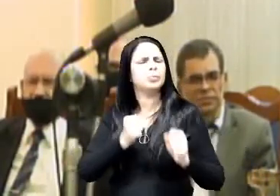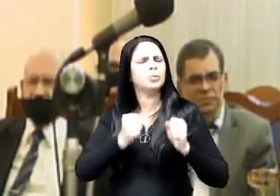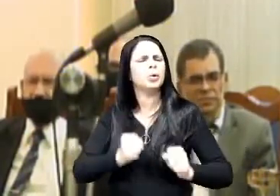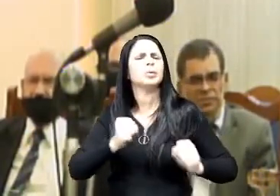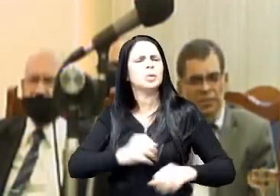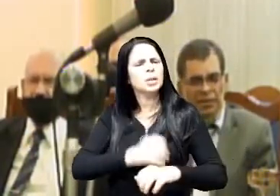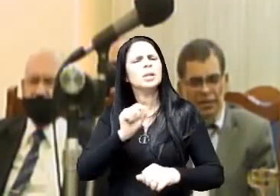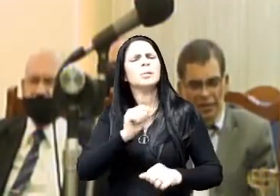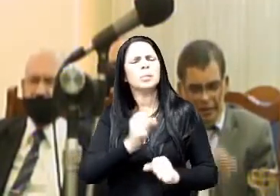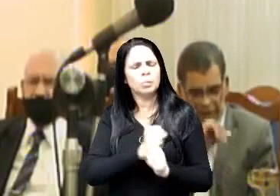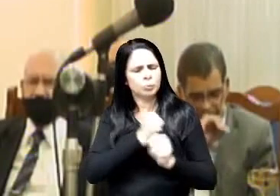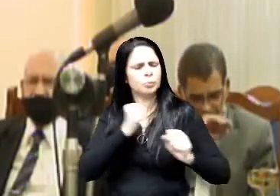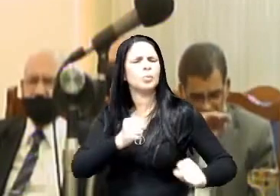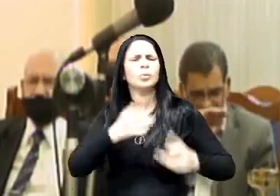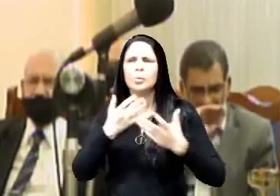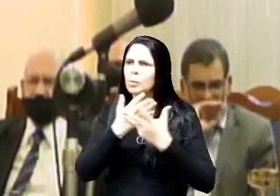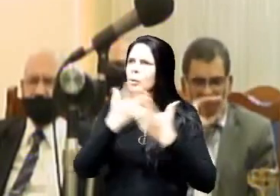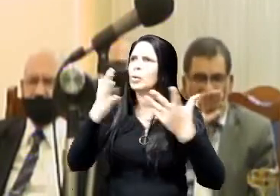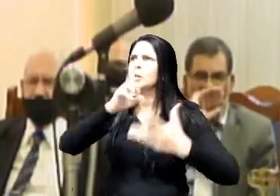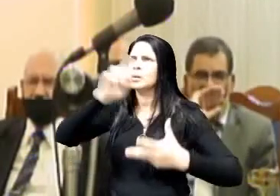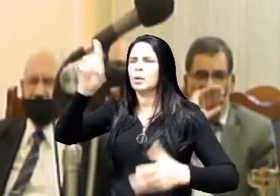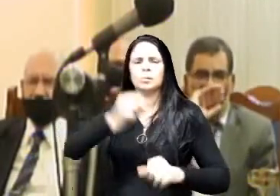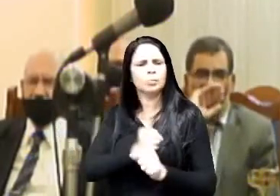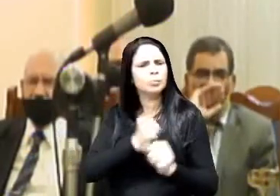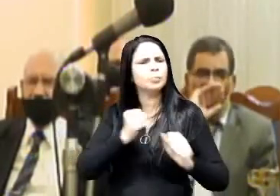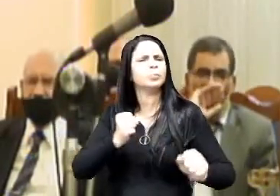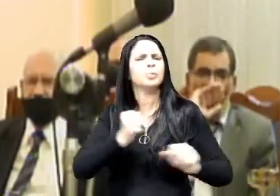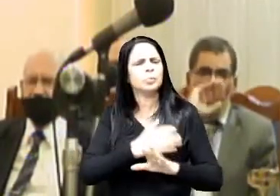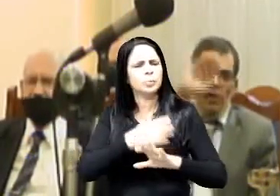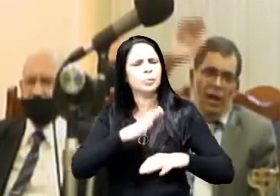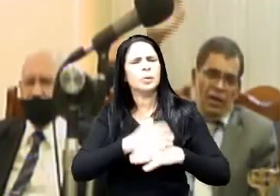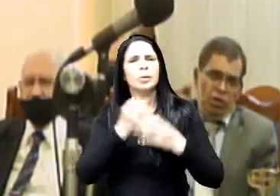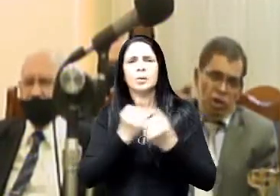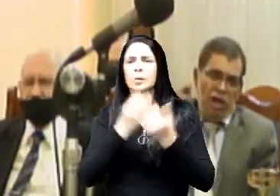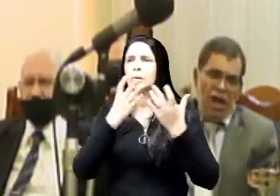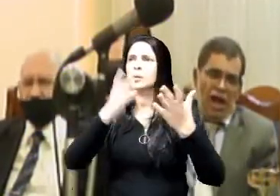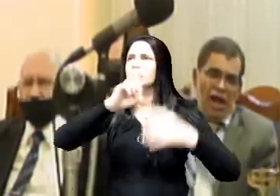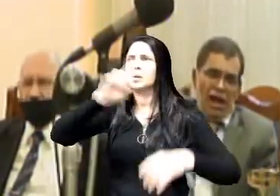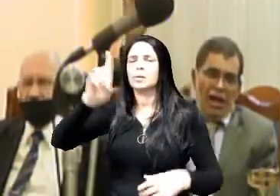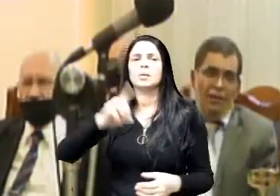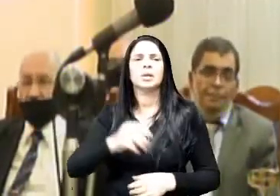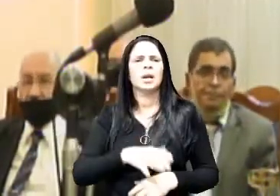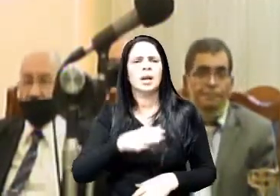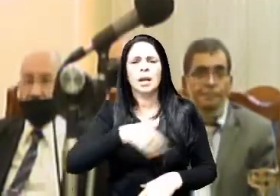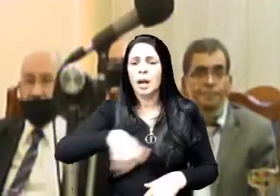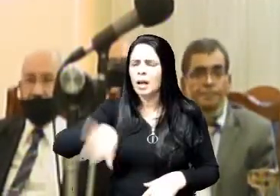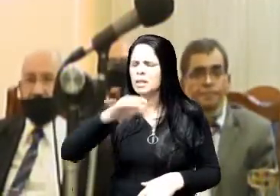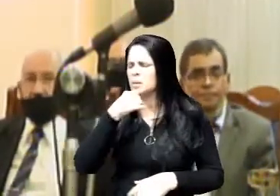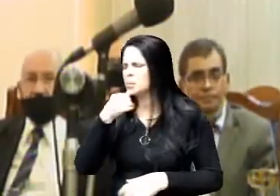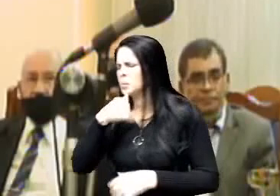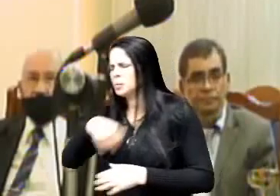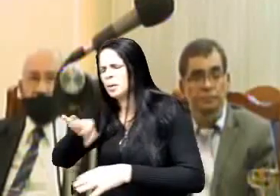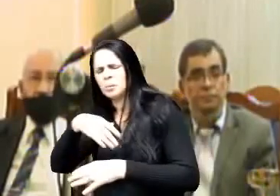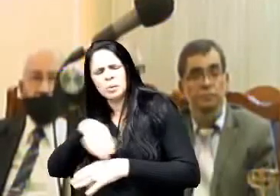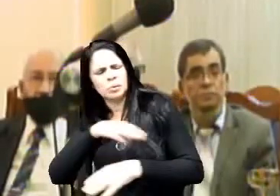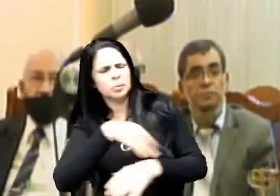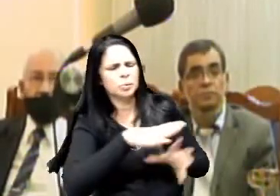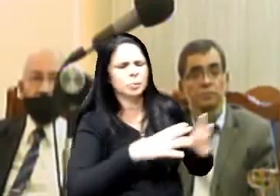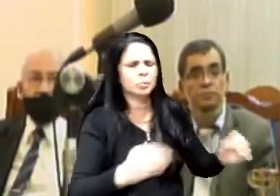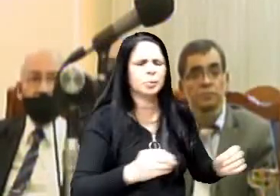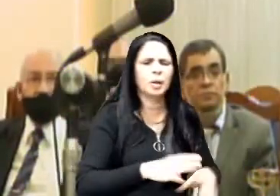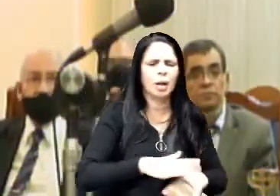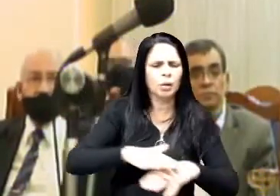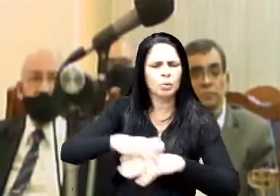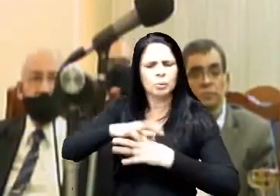glória a Deus mais forte? Enquanto você vai dando glória a Deus, essa tristeza vai embora, vai embora, vai embora, vai sair.